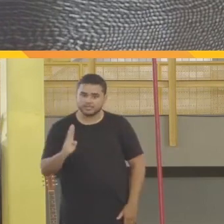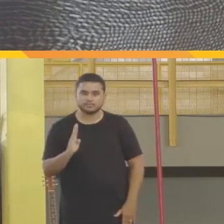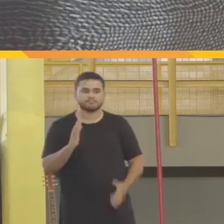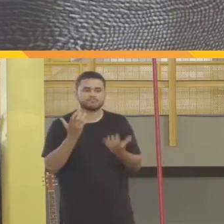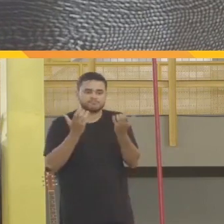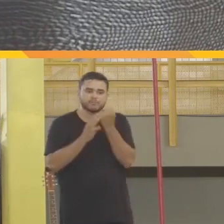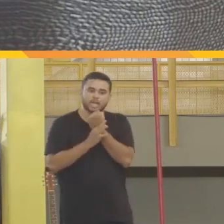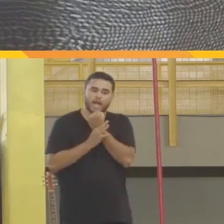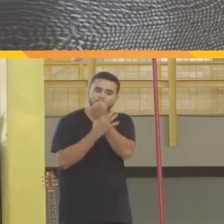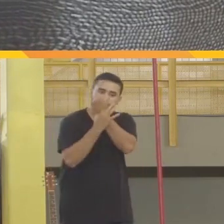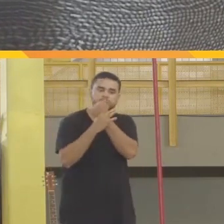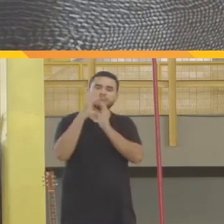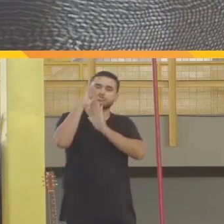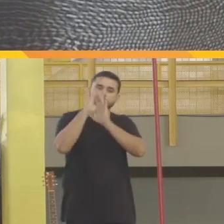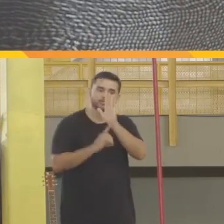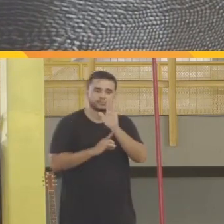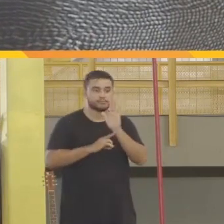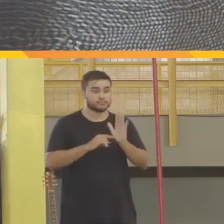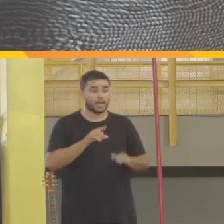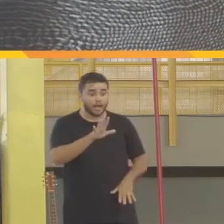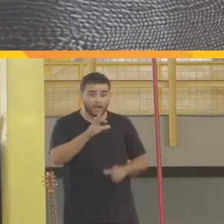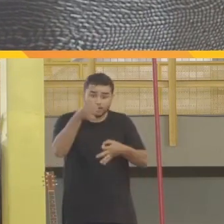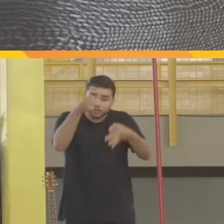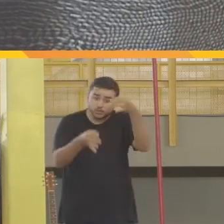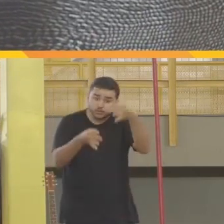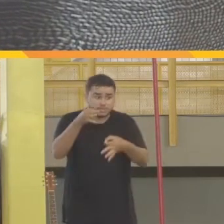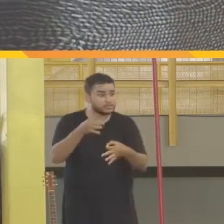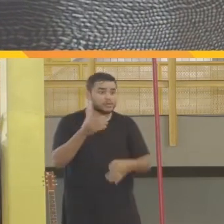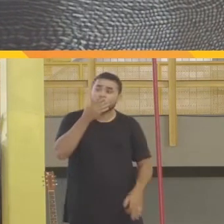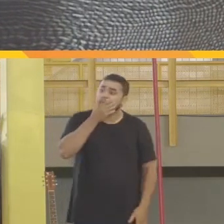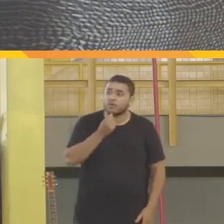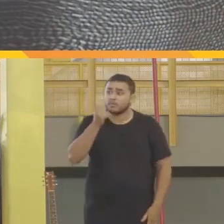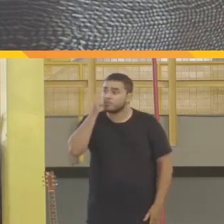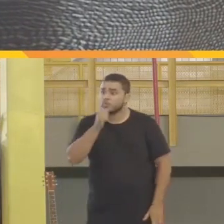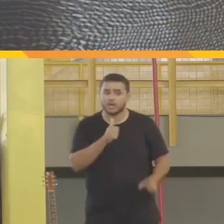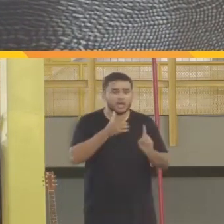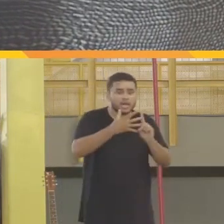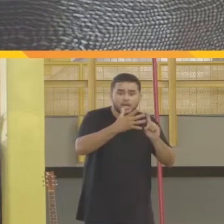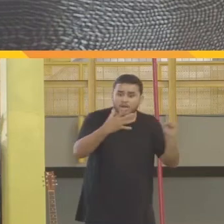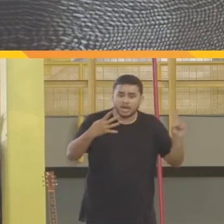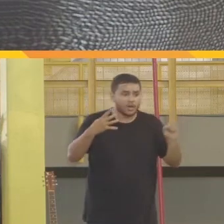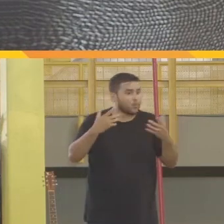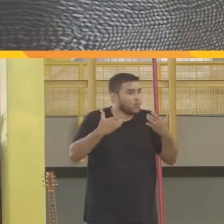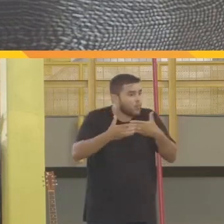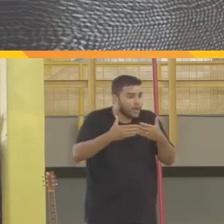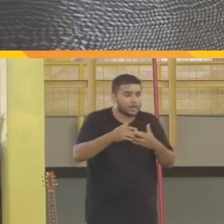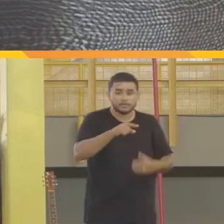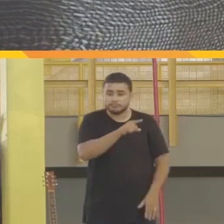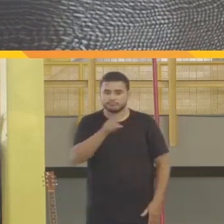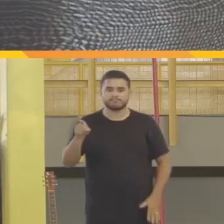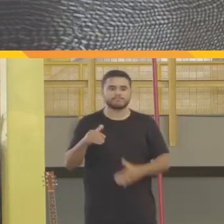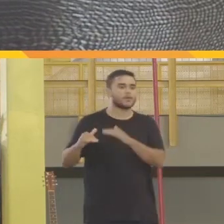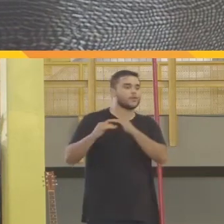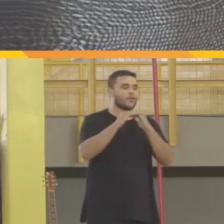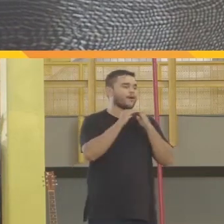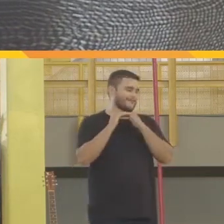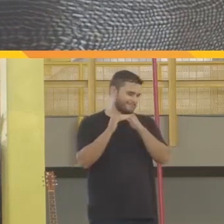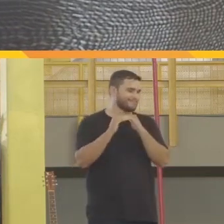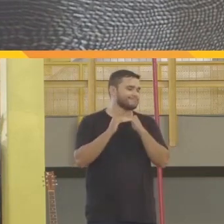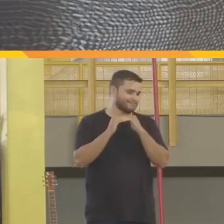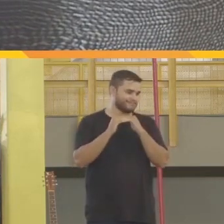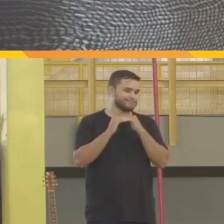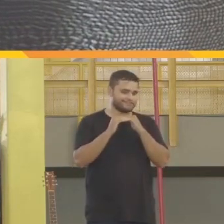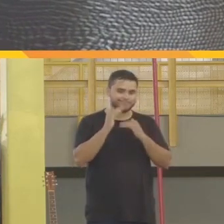direitos, em termos de justiça social, em termos de equidade de gênero. Entendido isso?